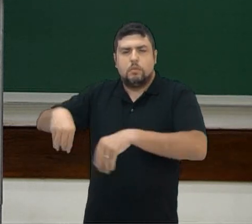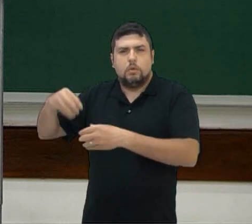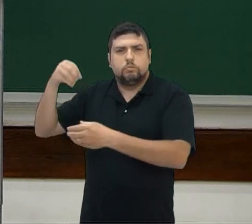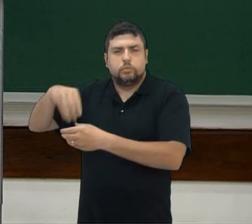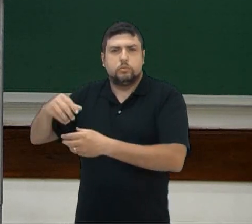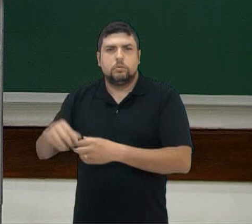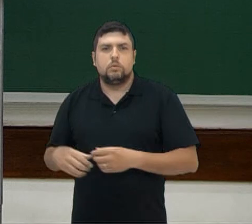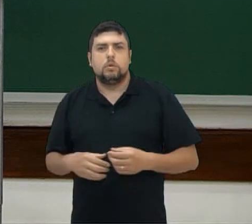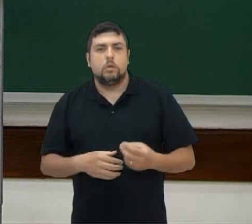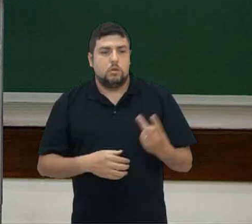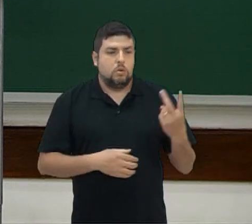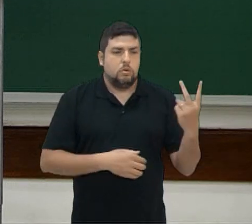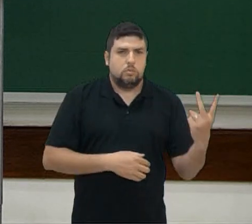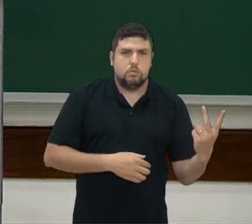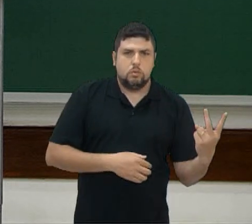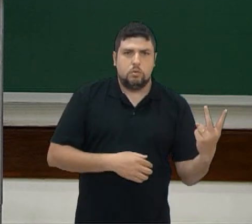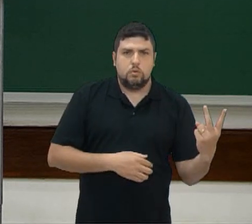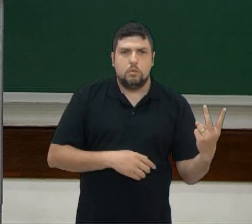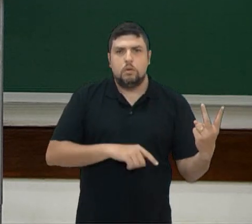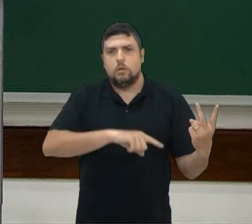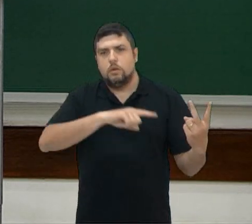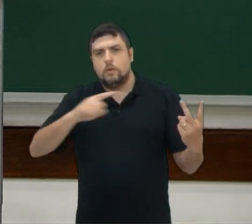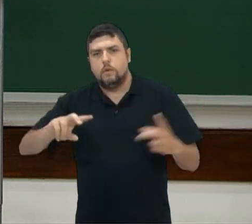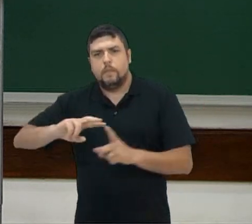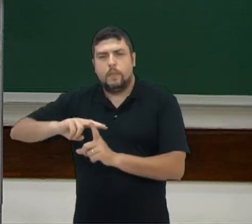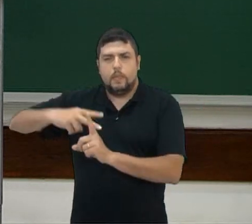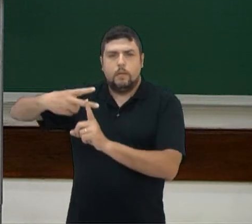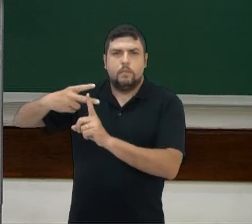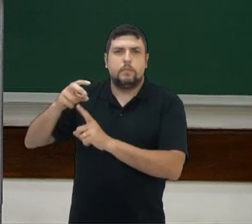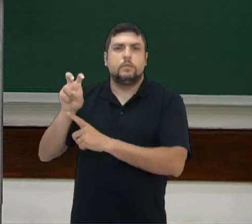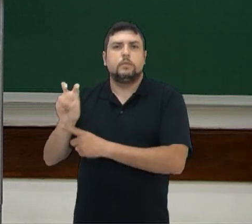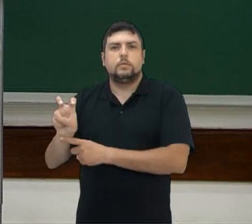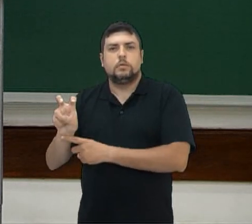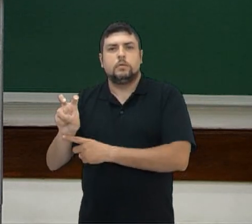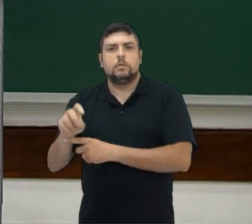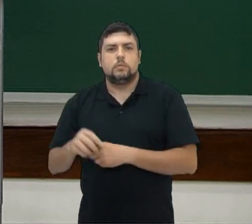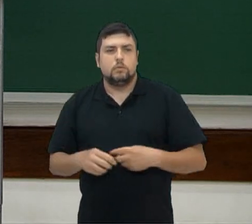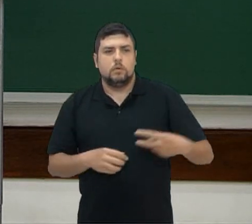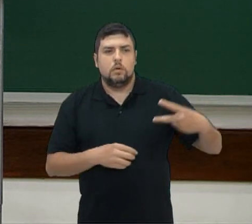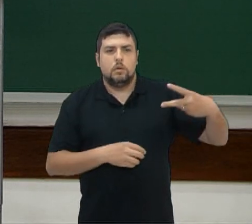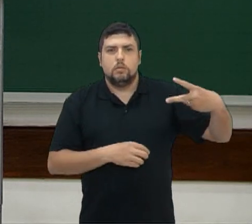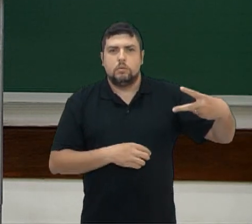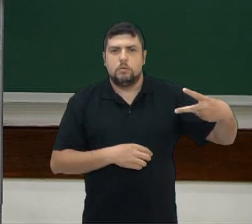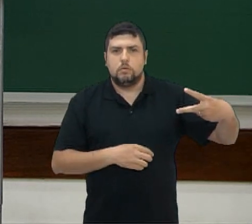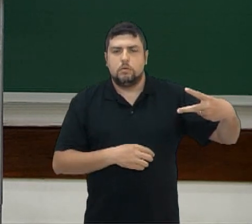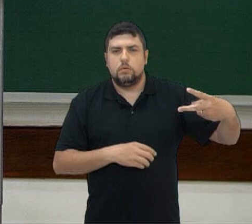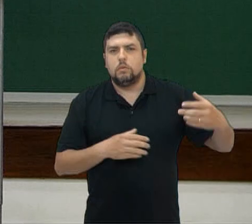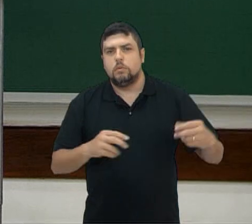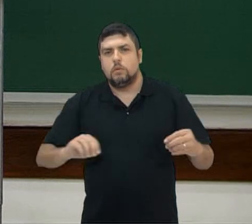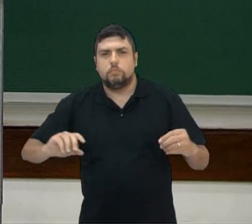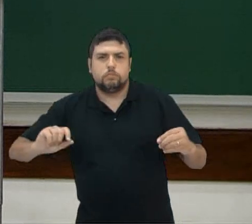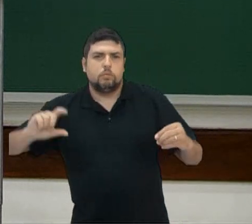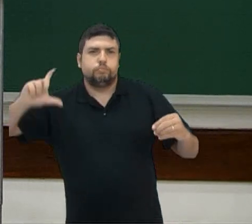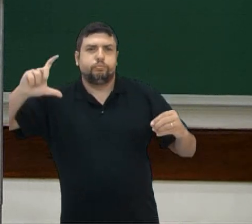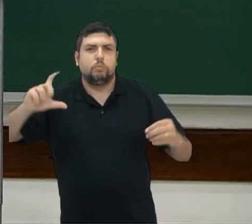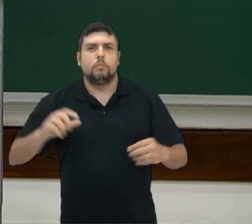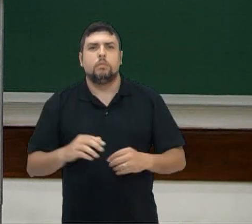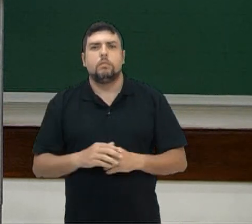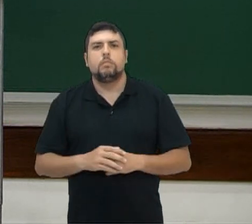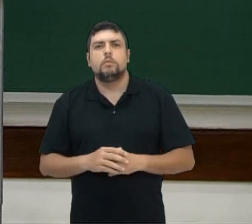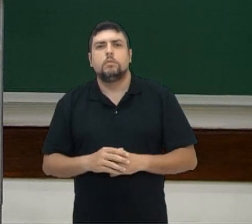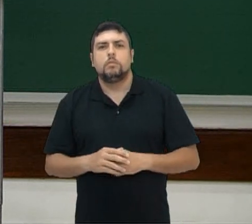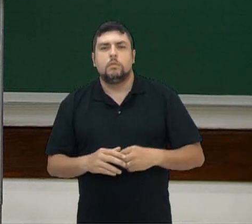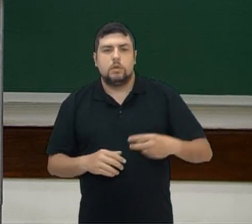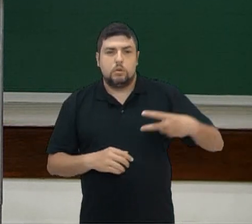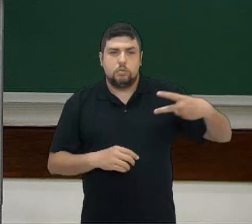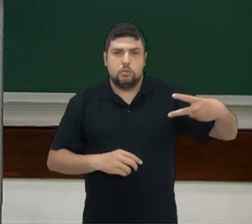no original, eu aumento 5. Tá? 2 centímetros, eu aumento. Tá? Então, 2